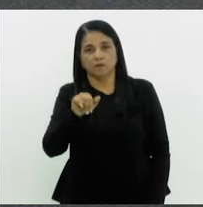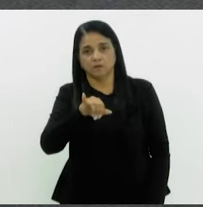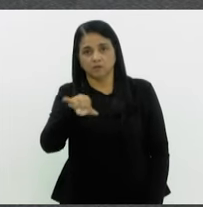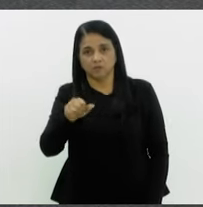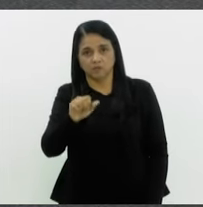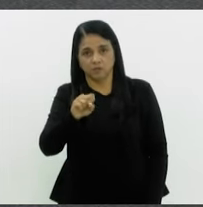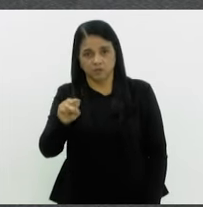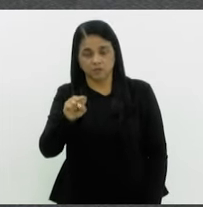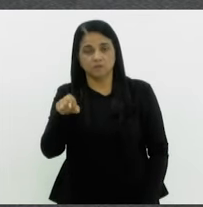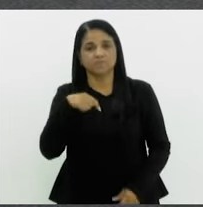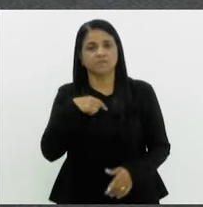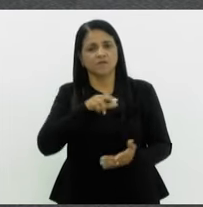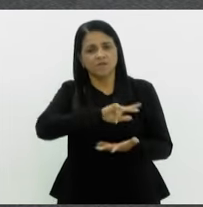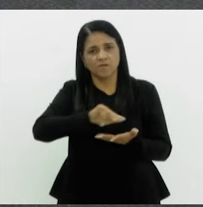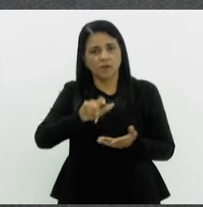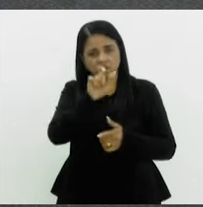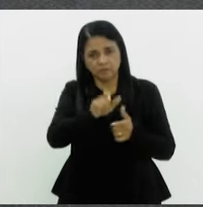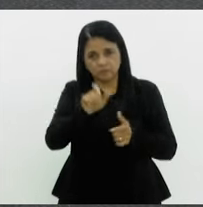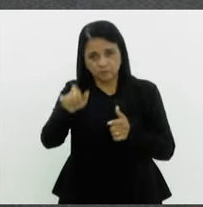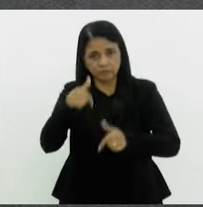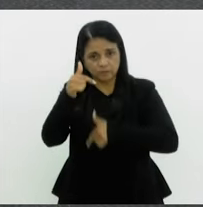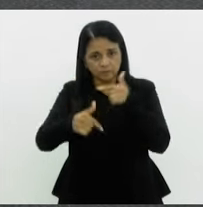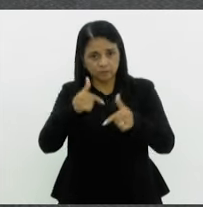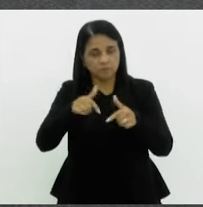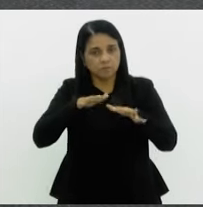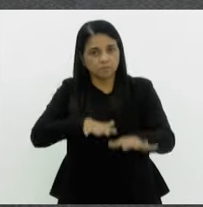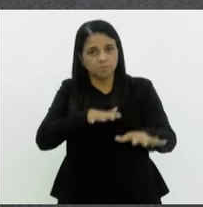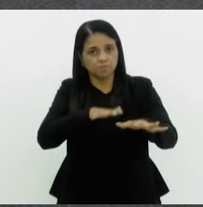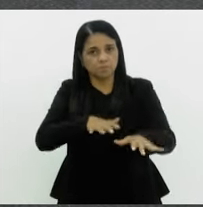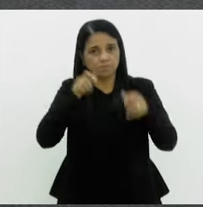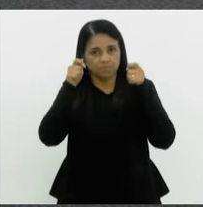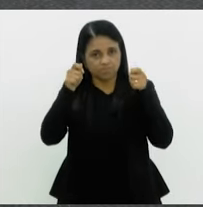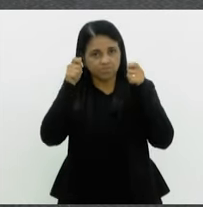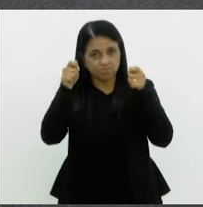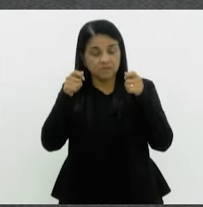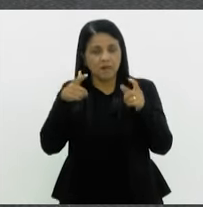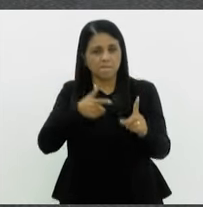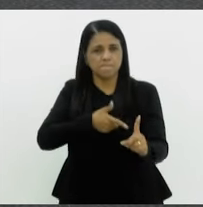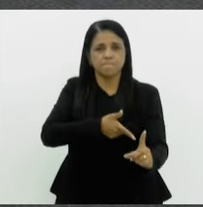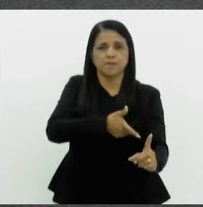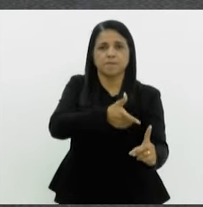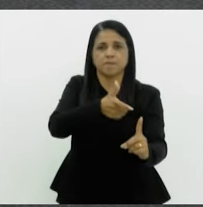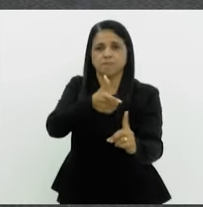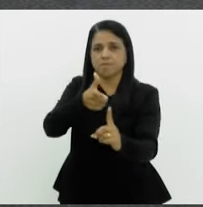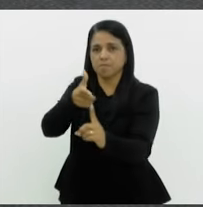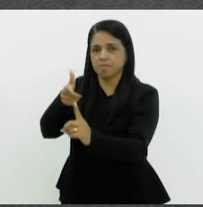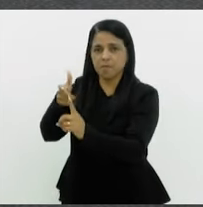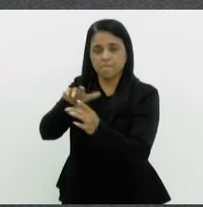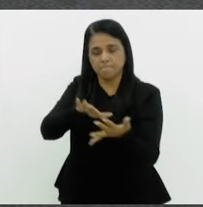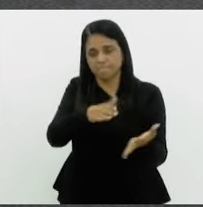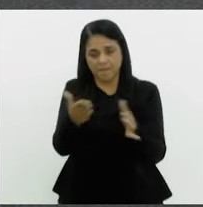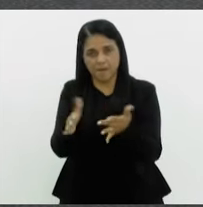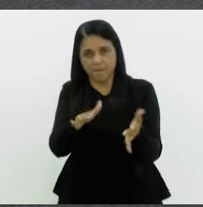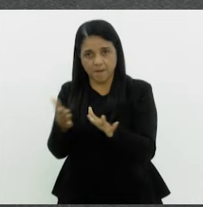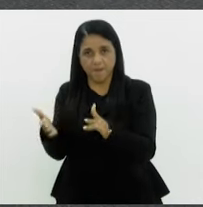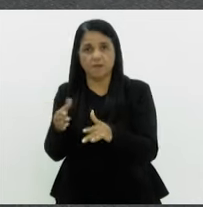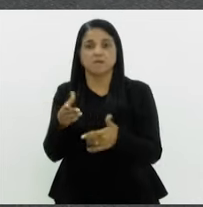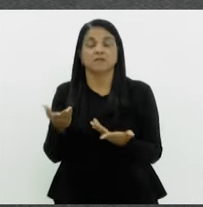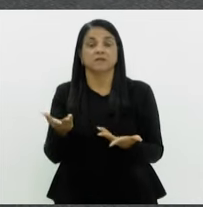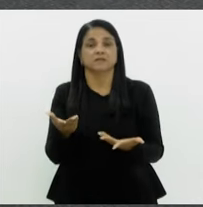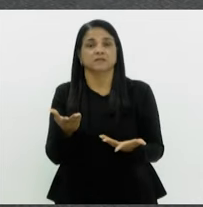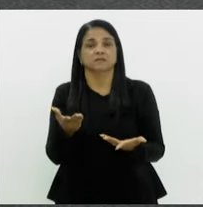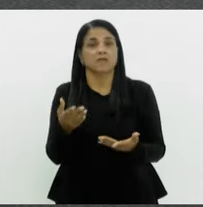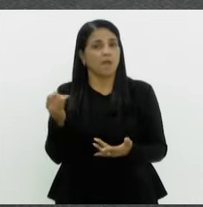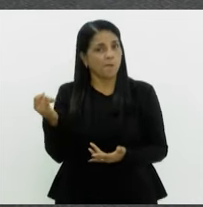estavam fazendo uma marcha pacífica foram atacados e brutalmente assassinados. É